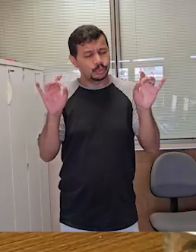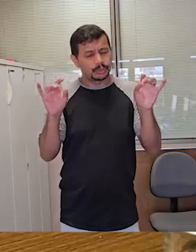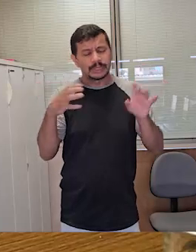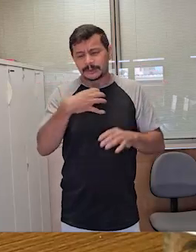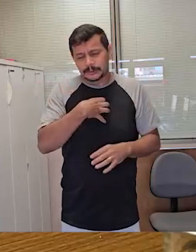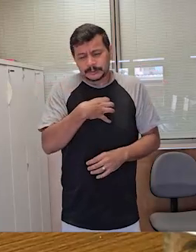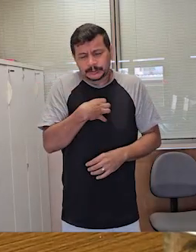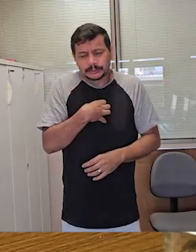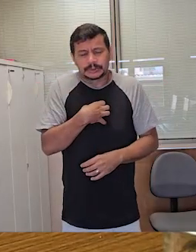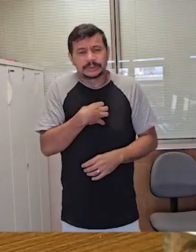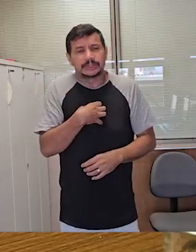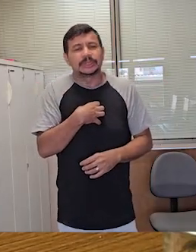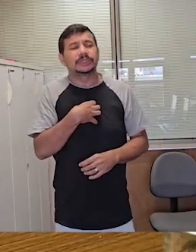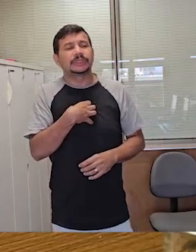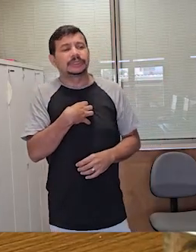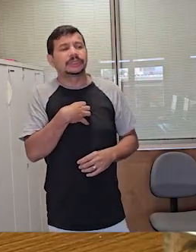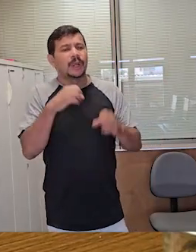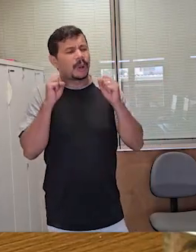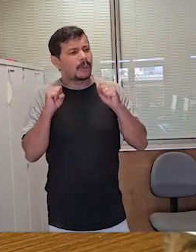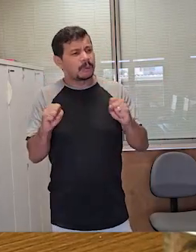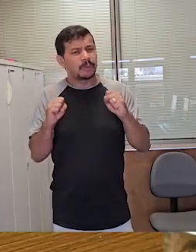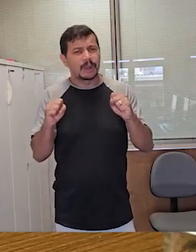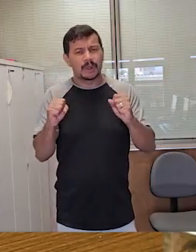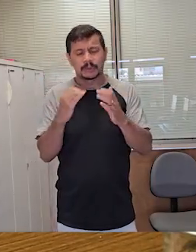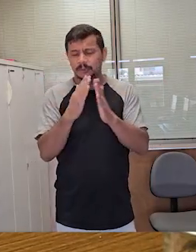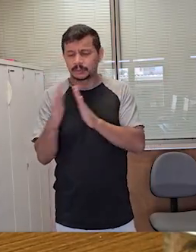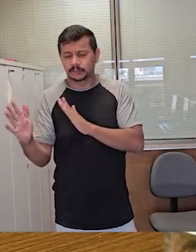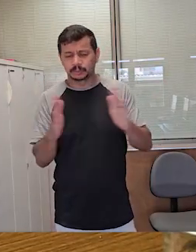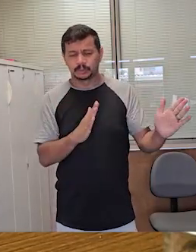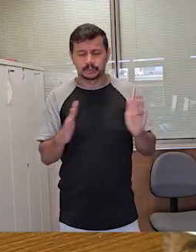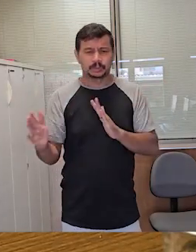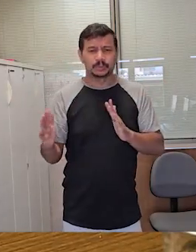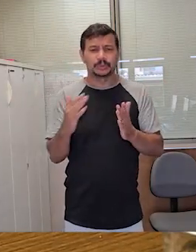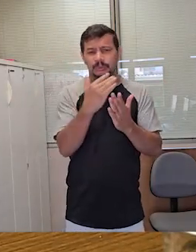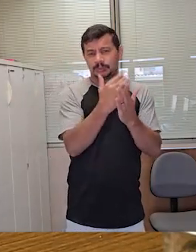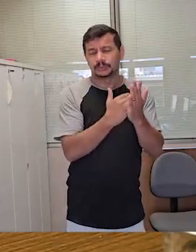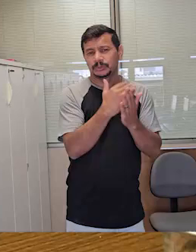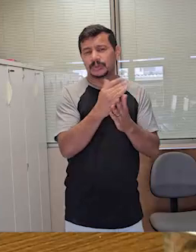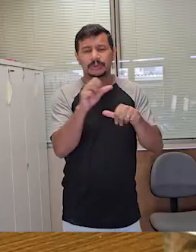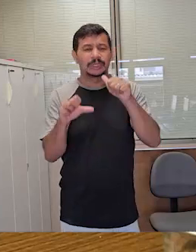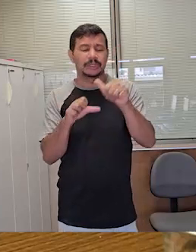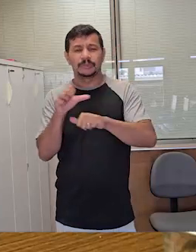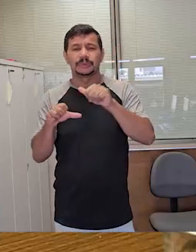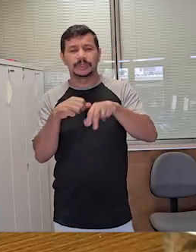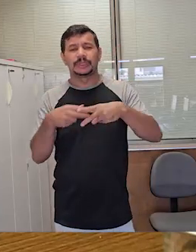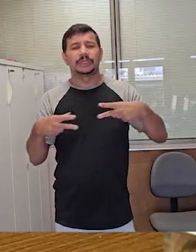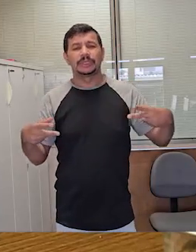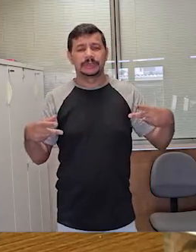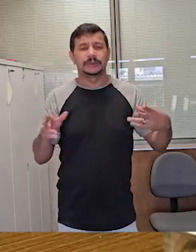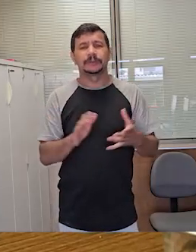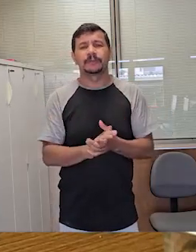essa conferência possa ser um divisor de águas, que a gente possa mudar algumas coisas.